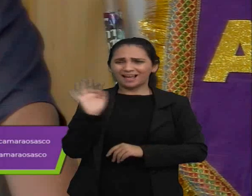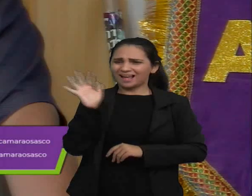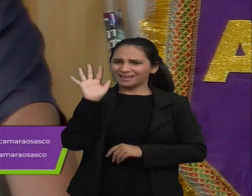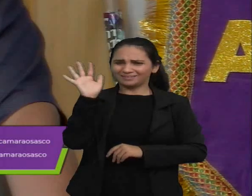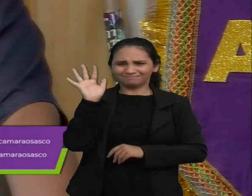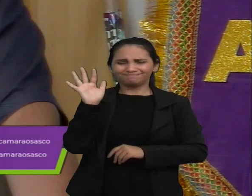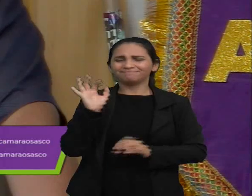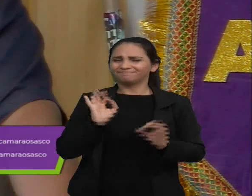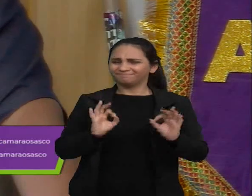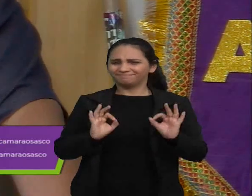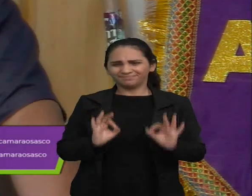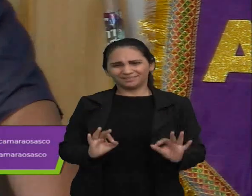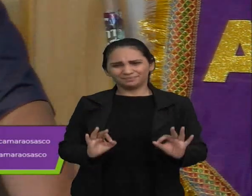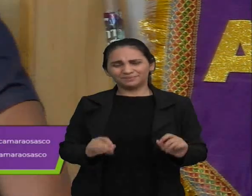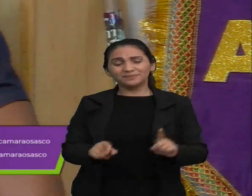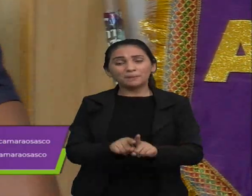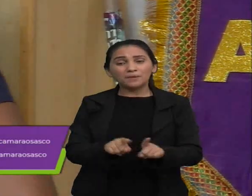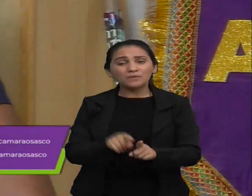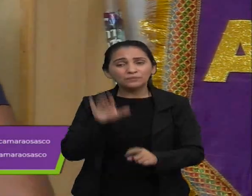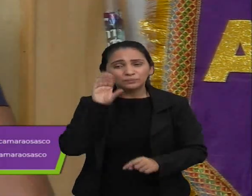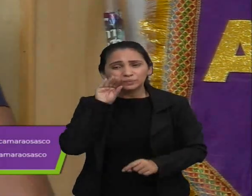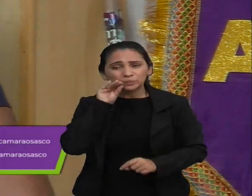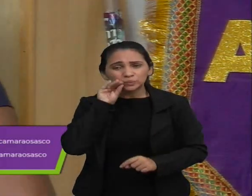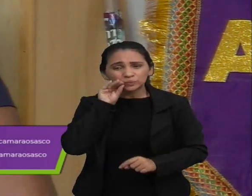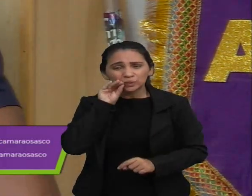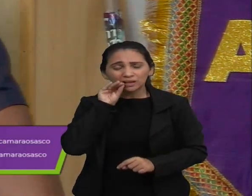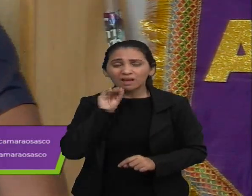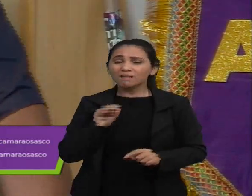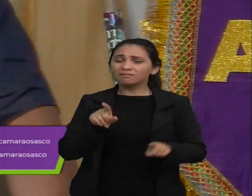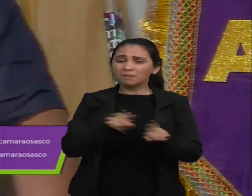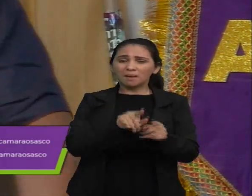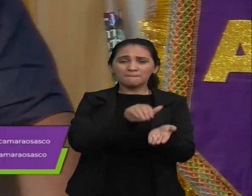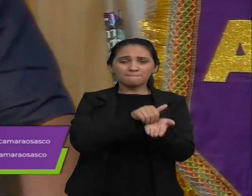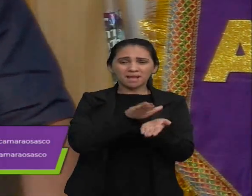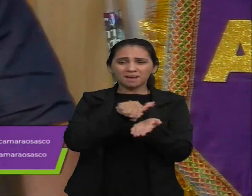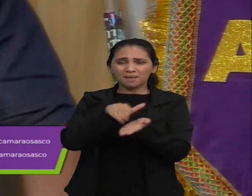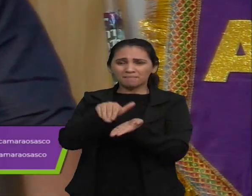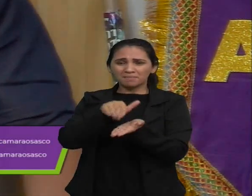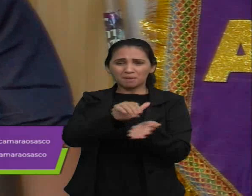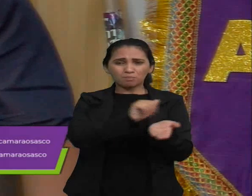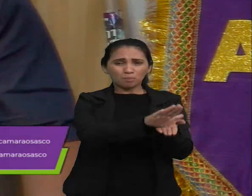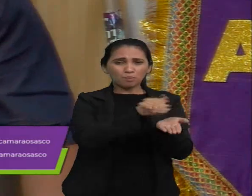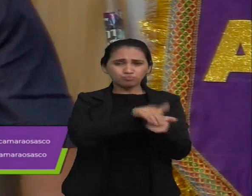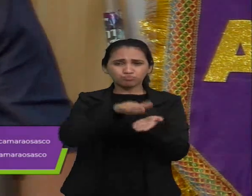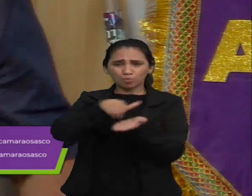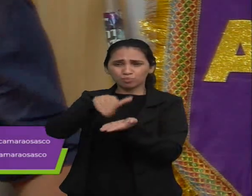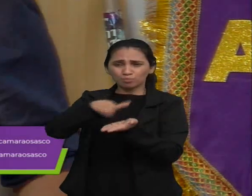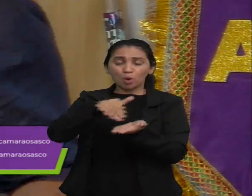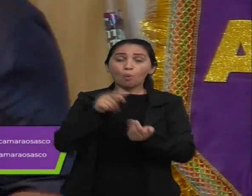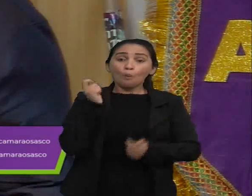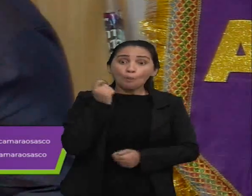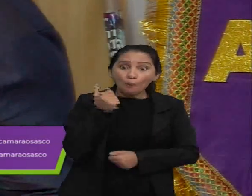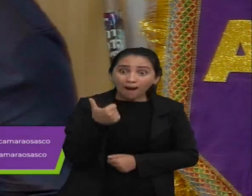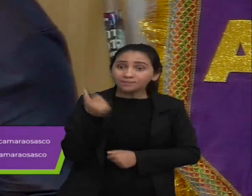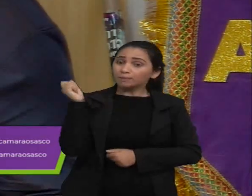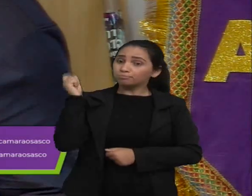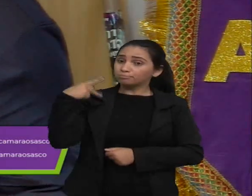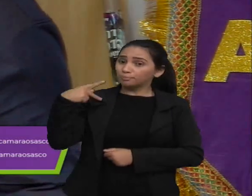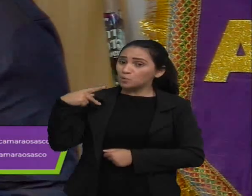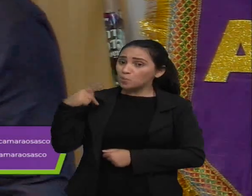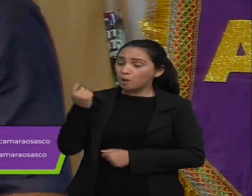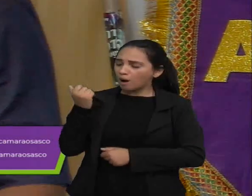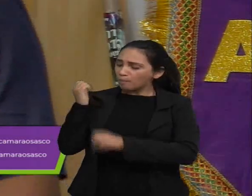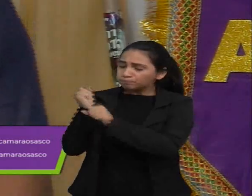com os funcionários da Sabesp que com toda certeza serão demitidos e muitos aí próximos da sua aposentadoria